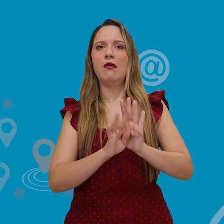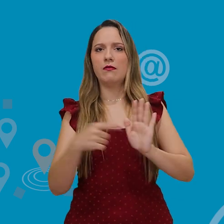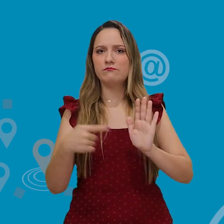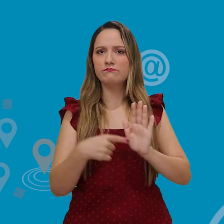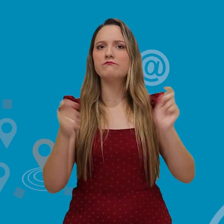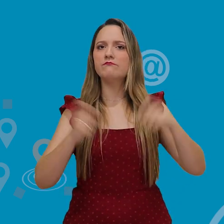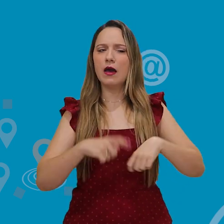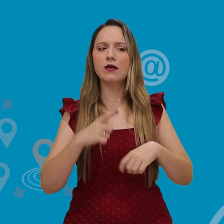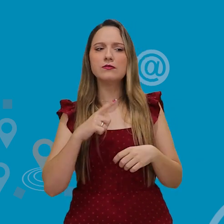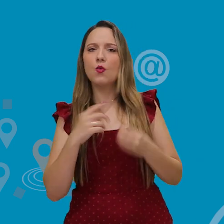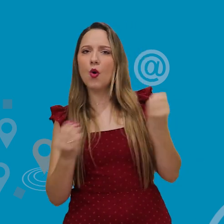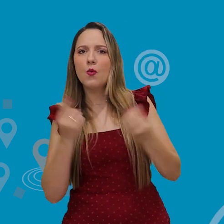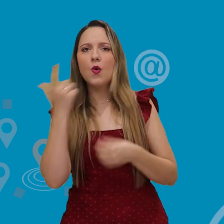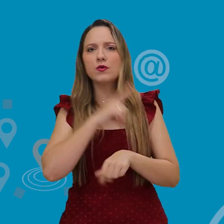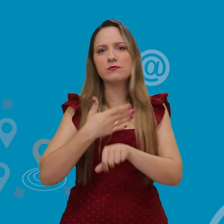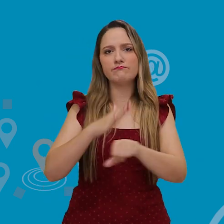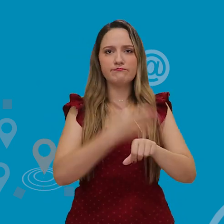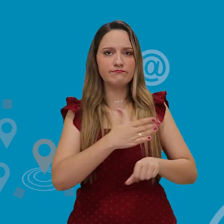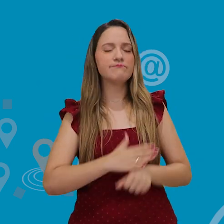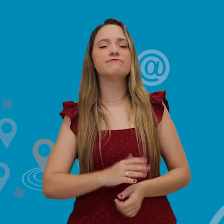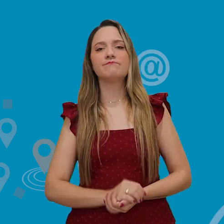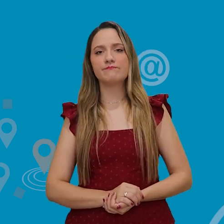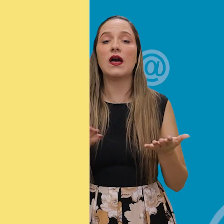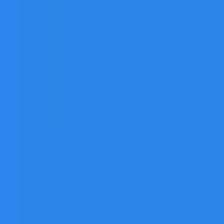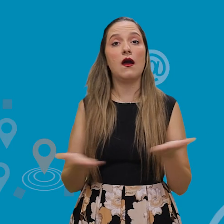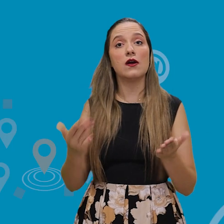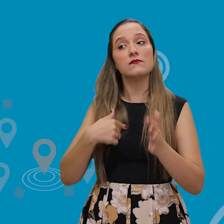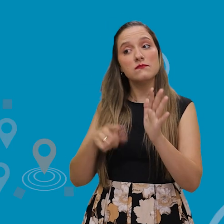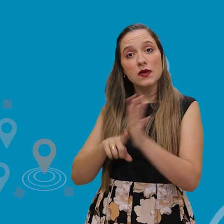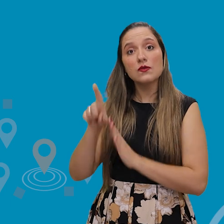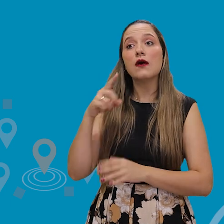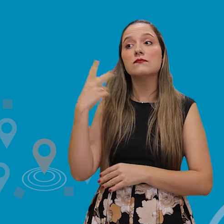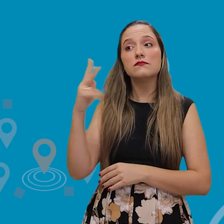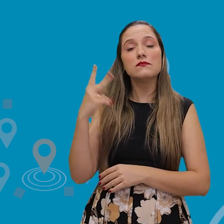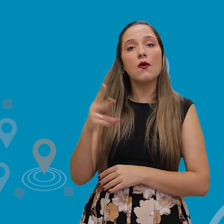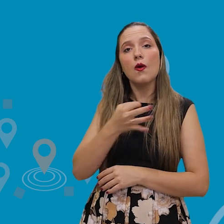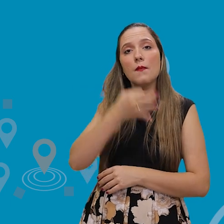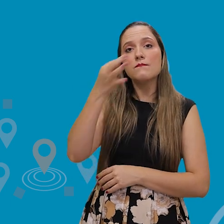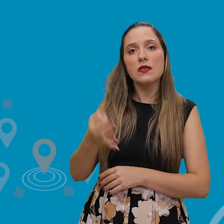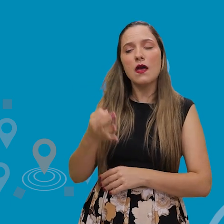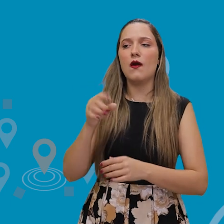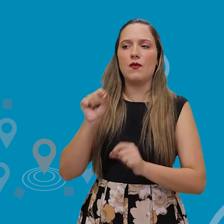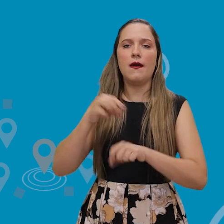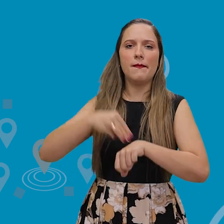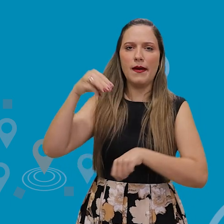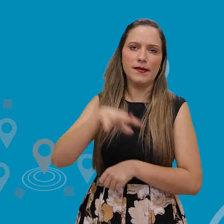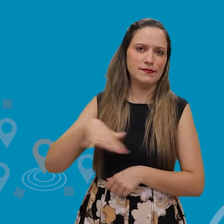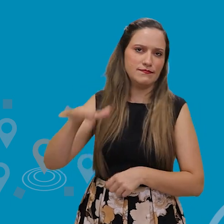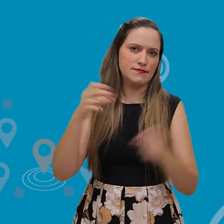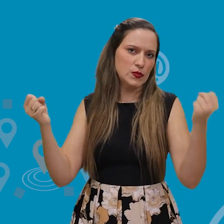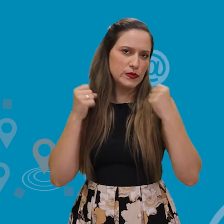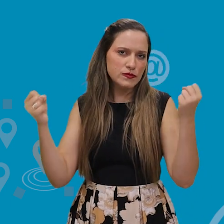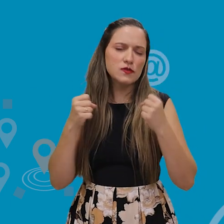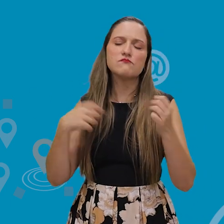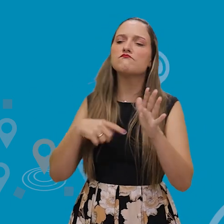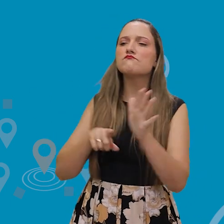e até mesmo técnicas, né, para que os alunos possam vivenciar. Eu gostaria de saber, na sua visão de mestre em educação